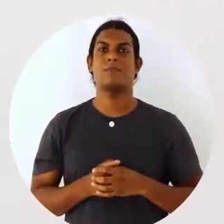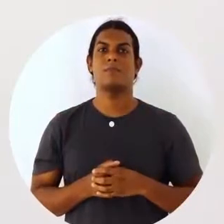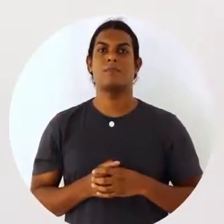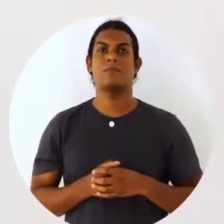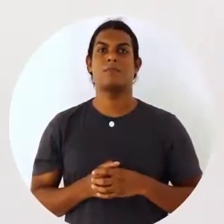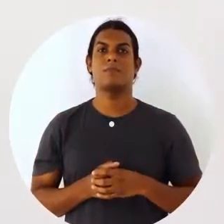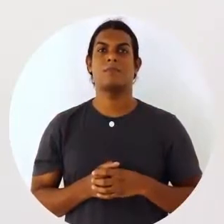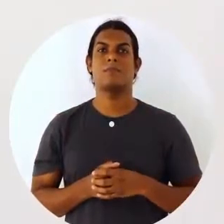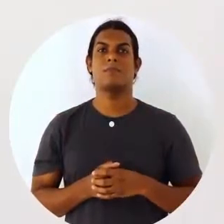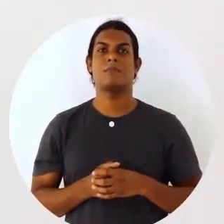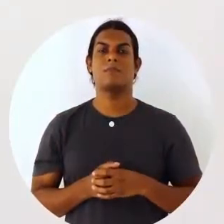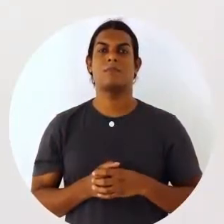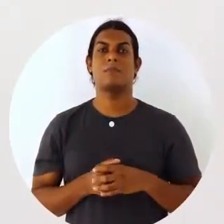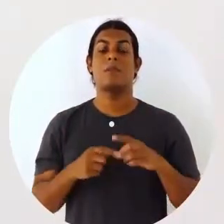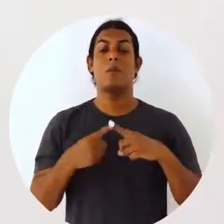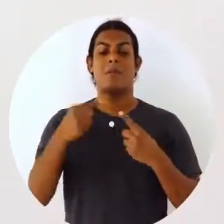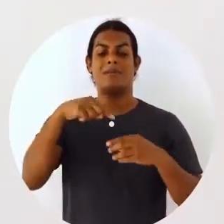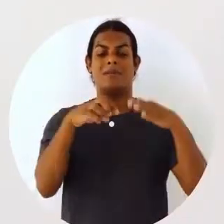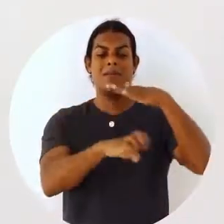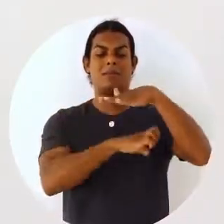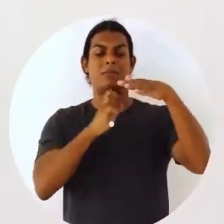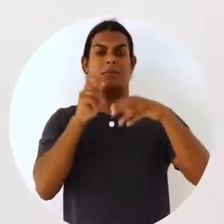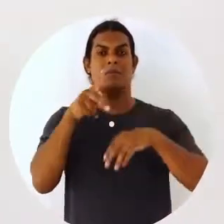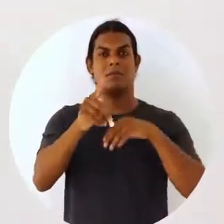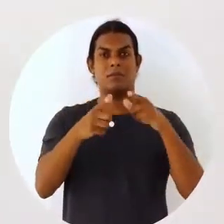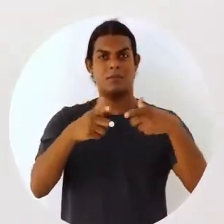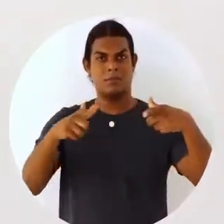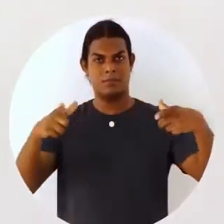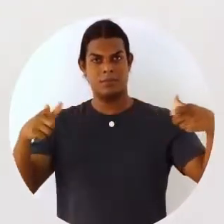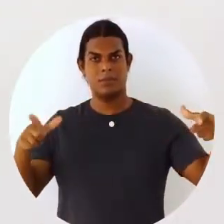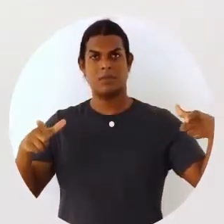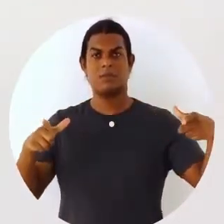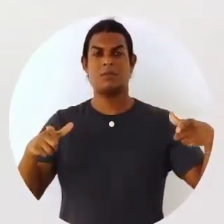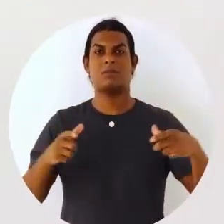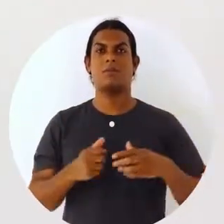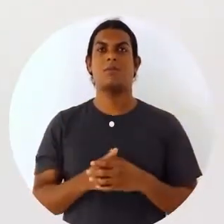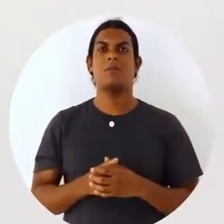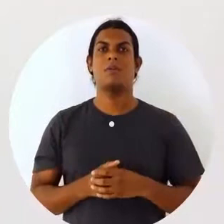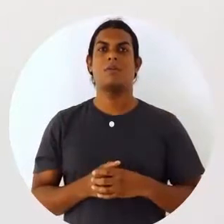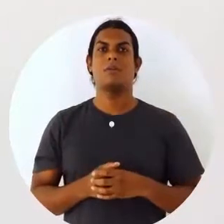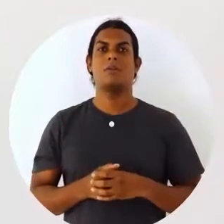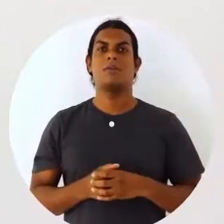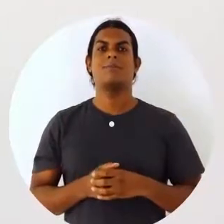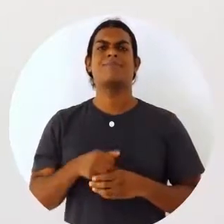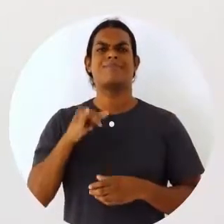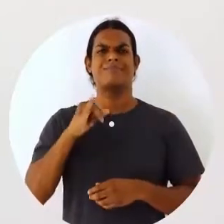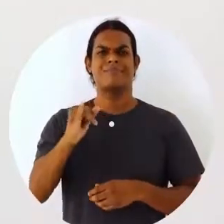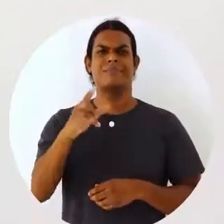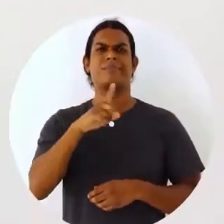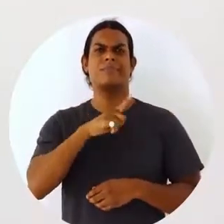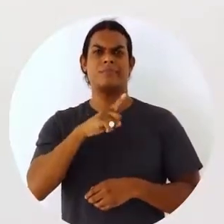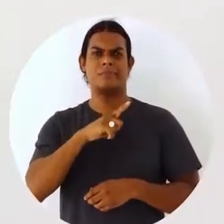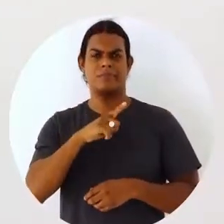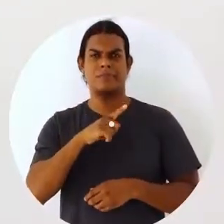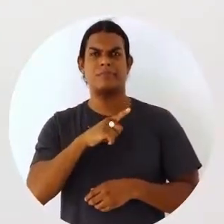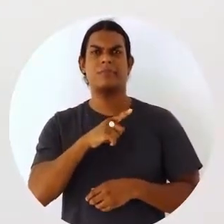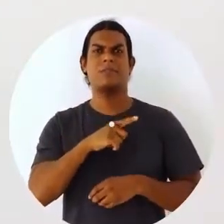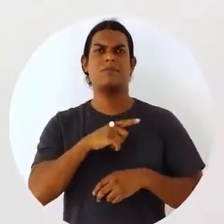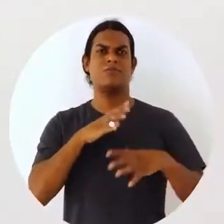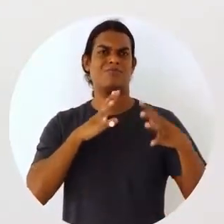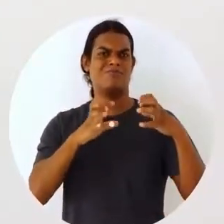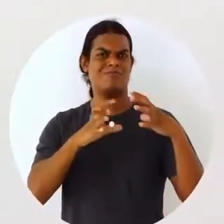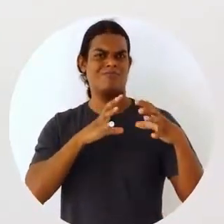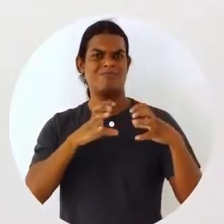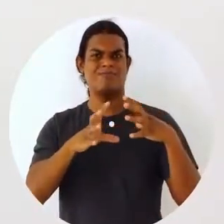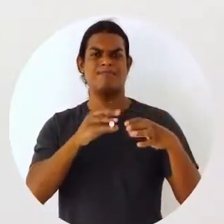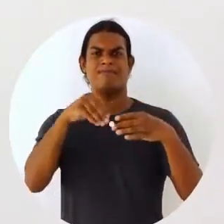a organização tenha benefícios em relação a isso. Então, obviamente que isso vai surgir conflitos. E os conflitos eles não são negados aqui na escola estruturalista, ao